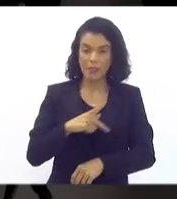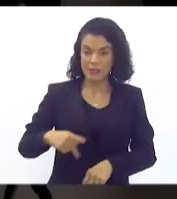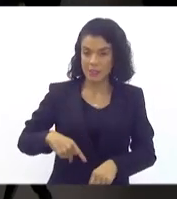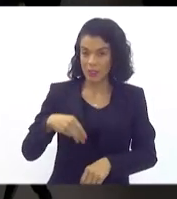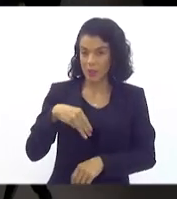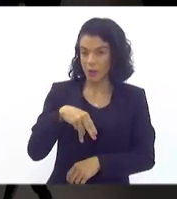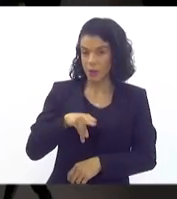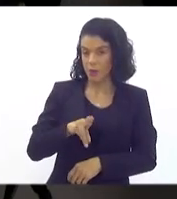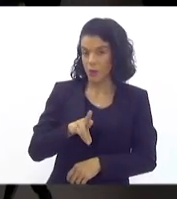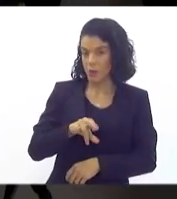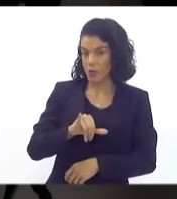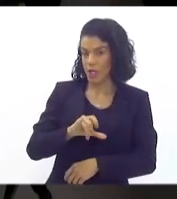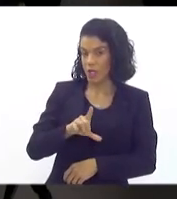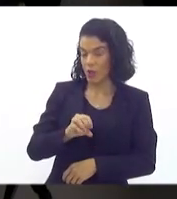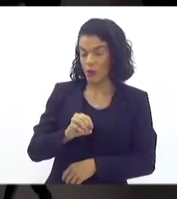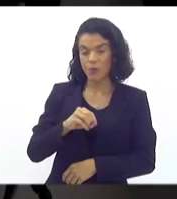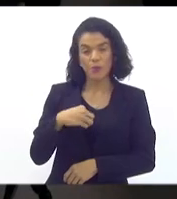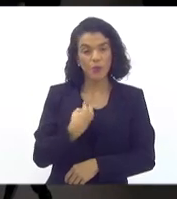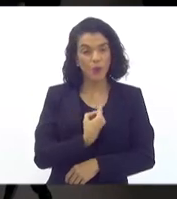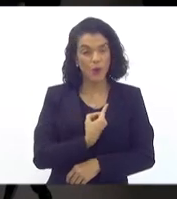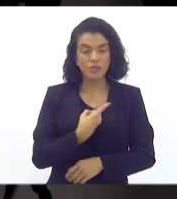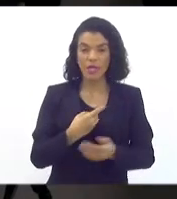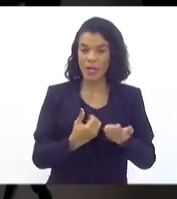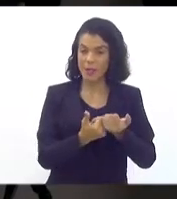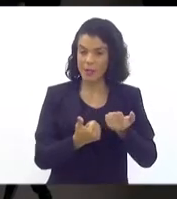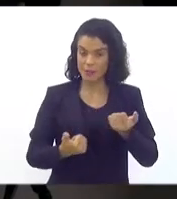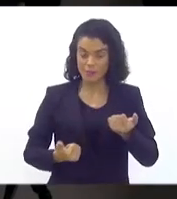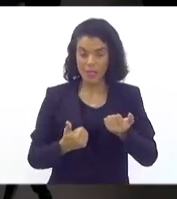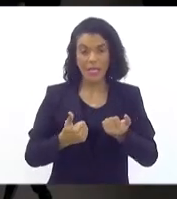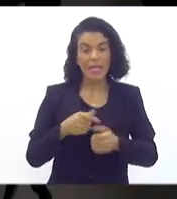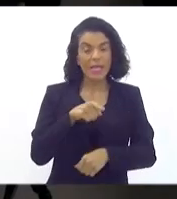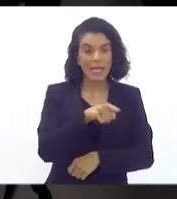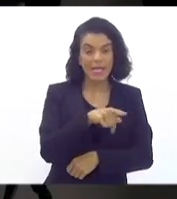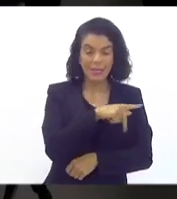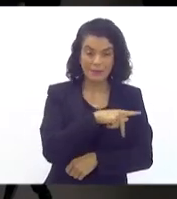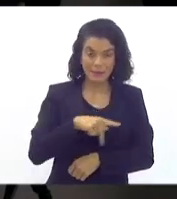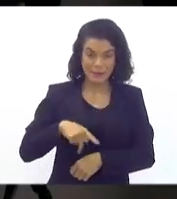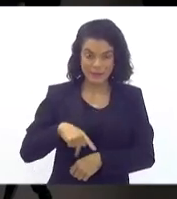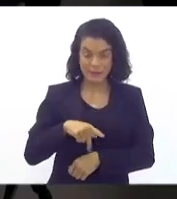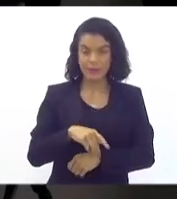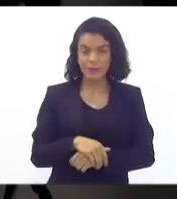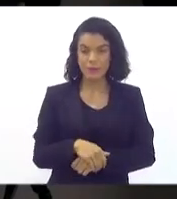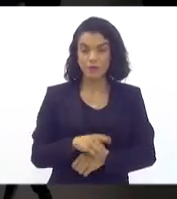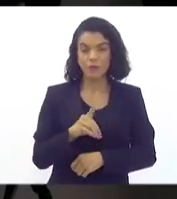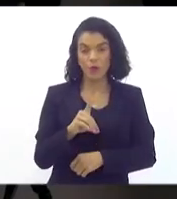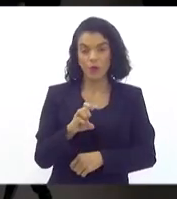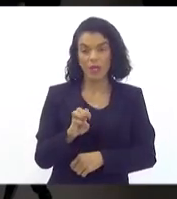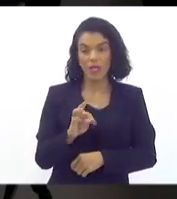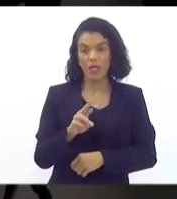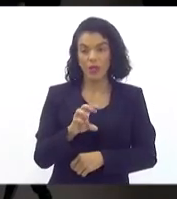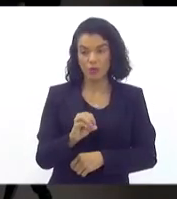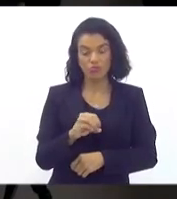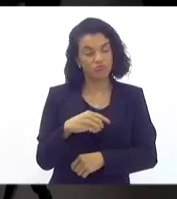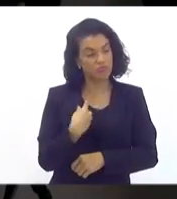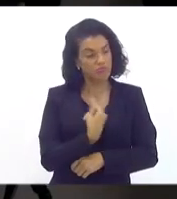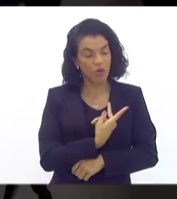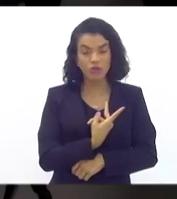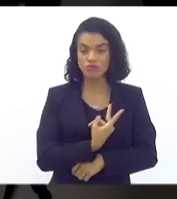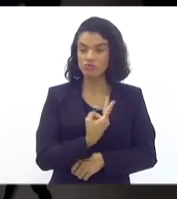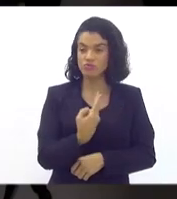nós éramos assessor do Palácio eu era Presidente o neto ele assessora do Palácio e fomos juntos né